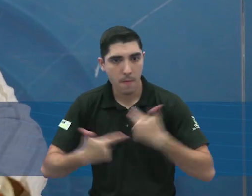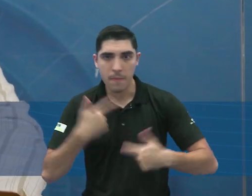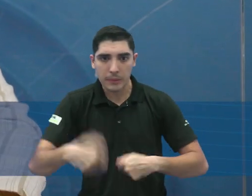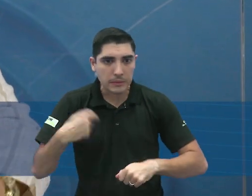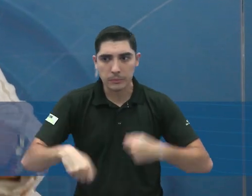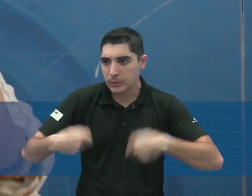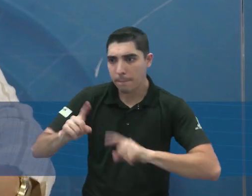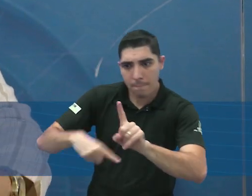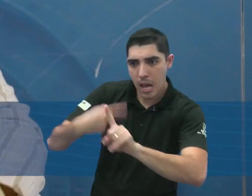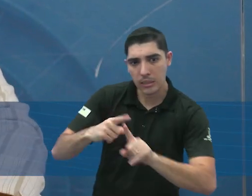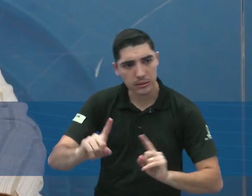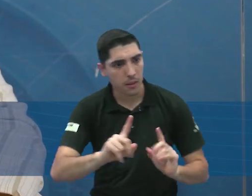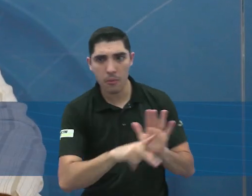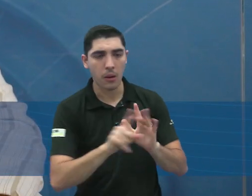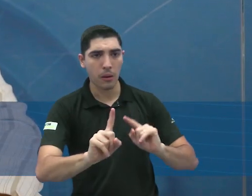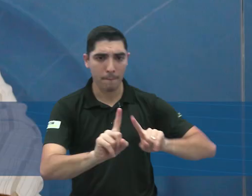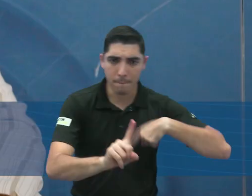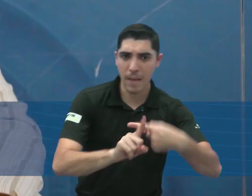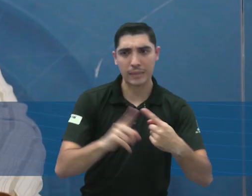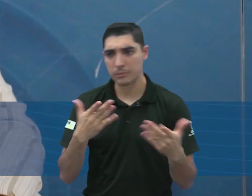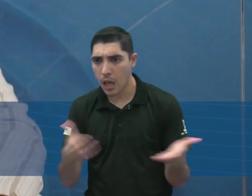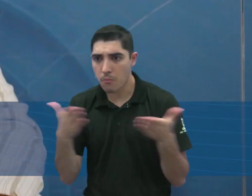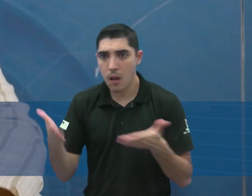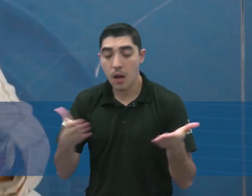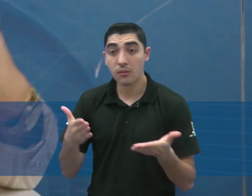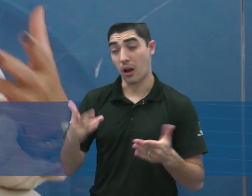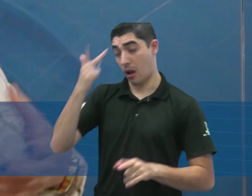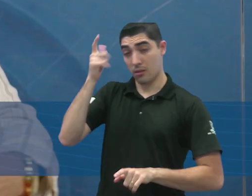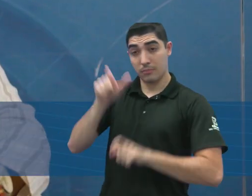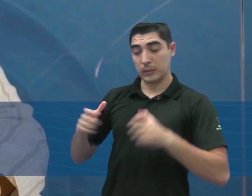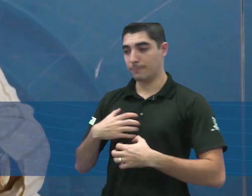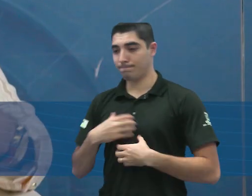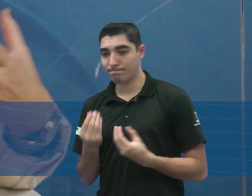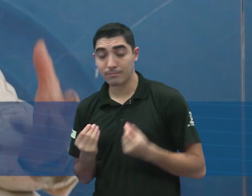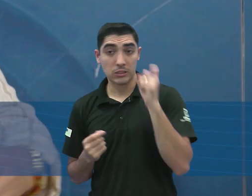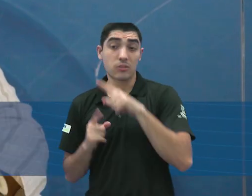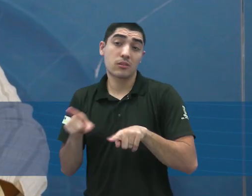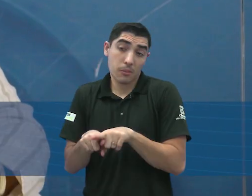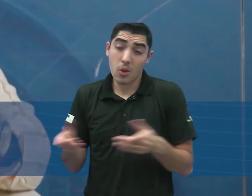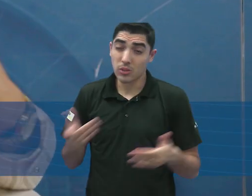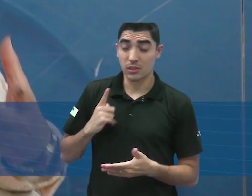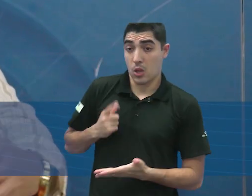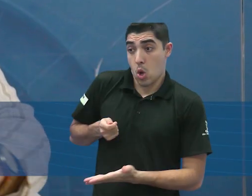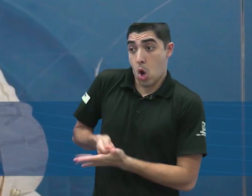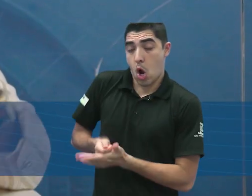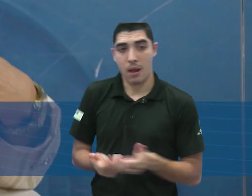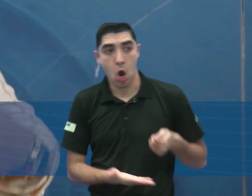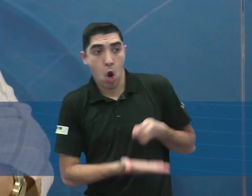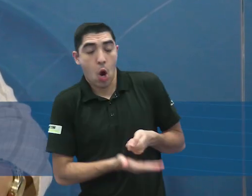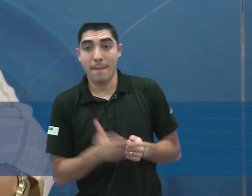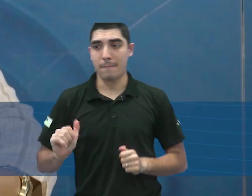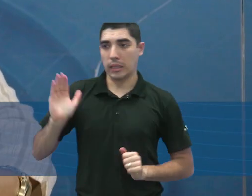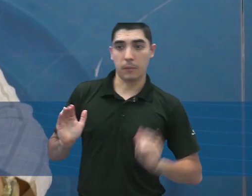demandas que as pessoas têm dificuldade de lidar com elas, né? Então, a gente teve, sim, um aumento de demanda, existe uma cobrança maior, estamos acessando